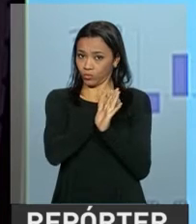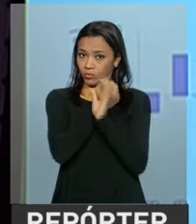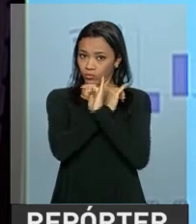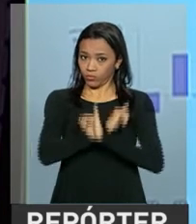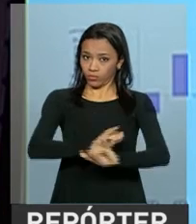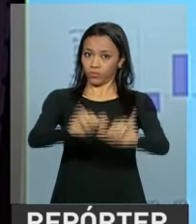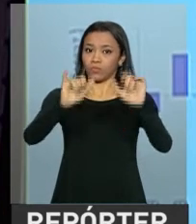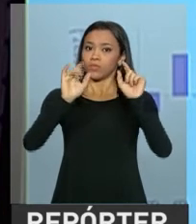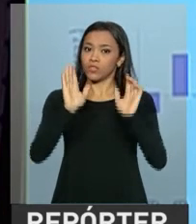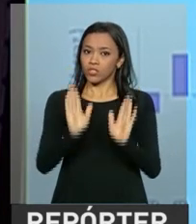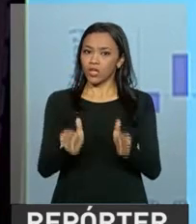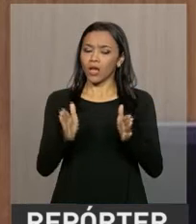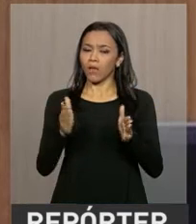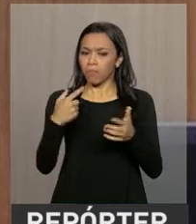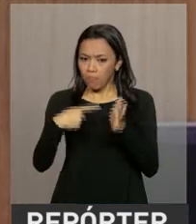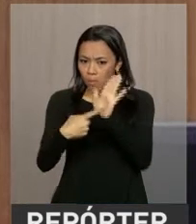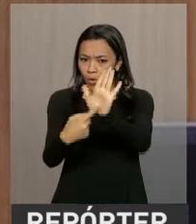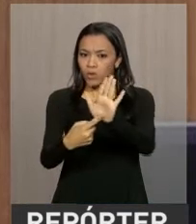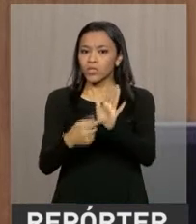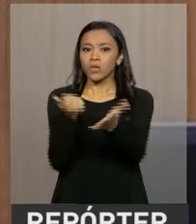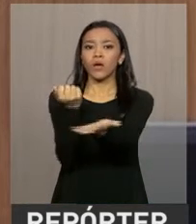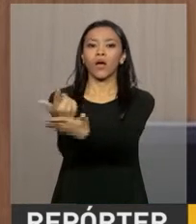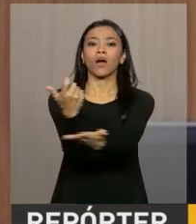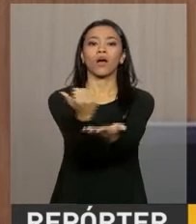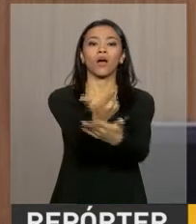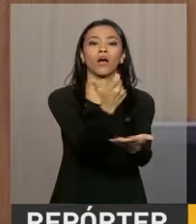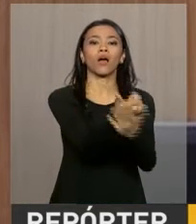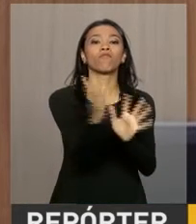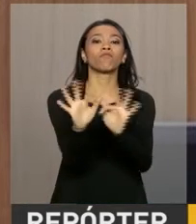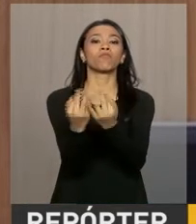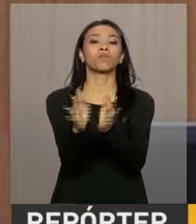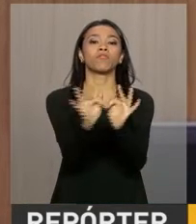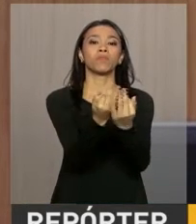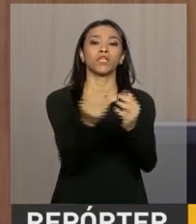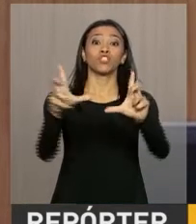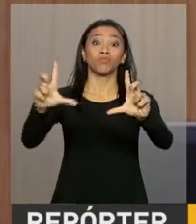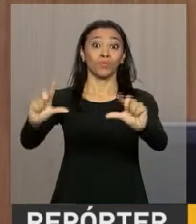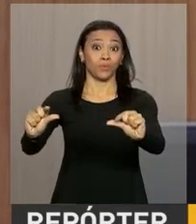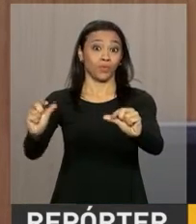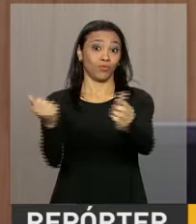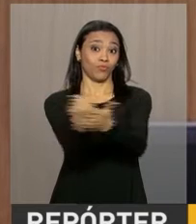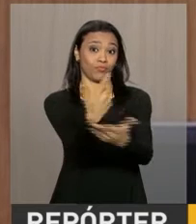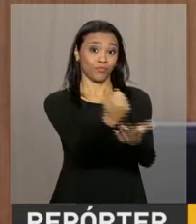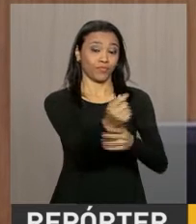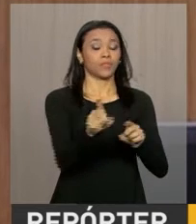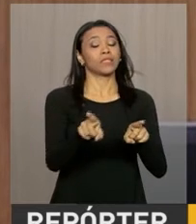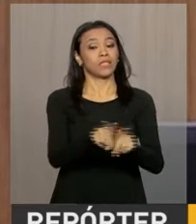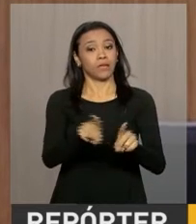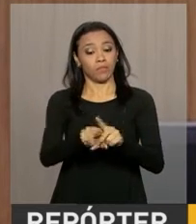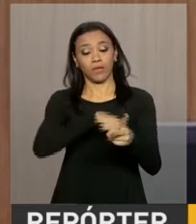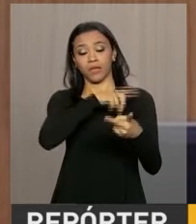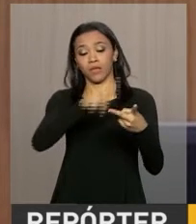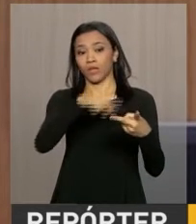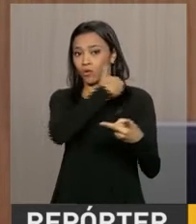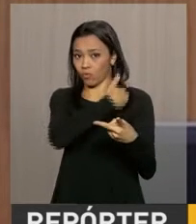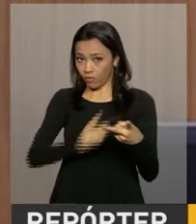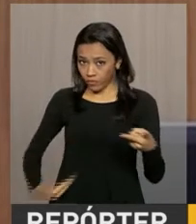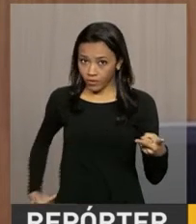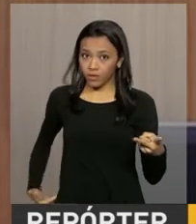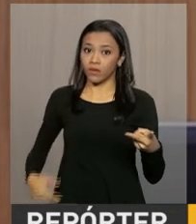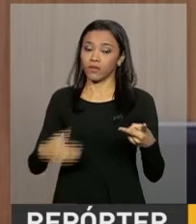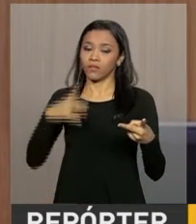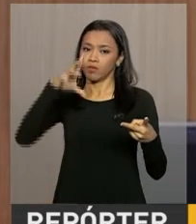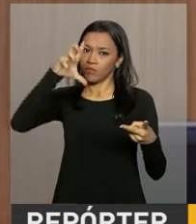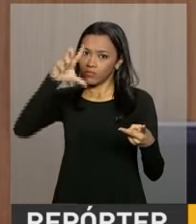continuam mostrando o consumo das famílias em queda. O consumo do governo, o último dado, mostra uma elevação do primeiro tri